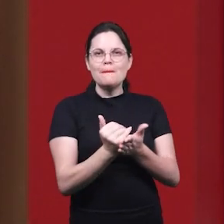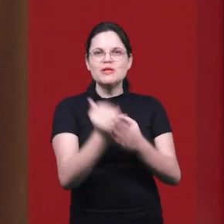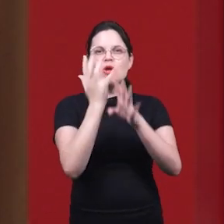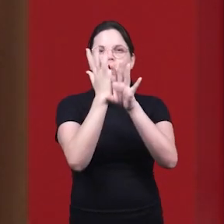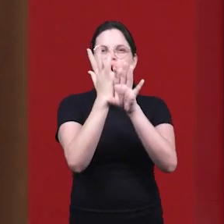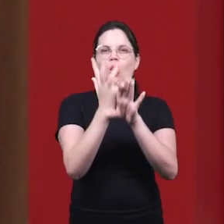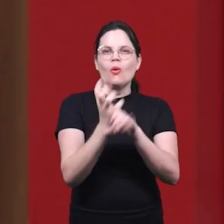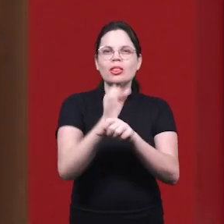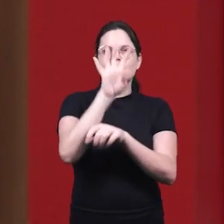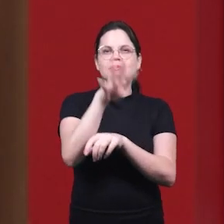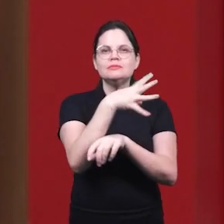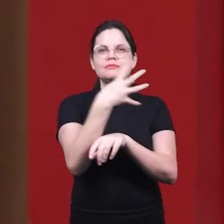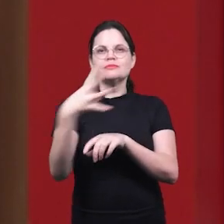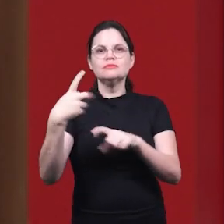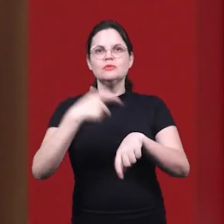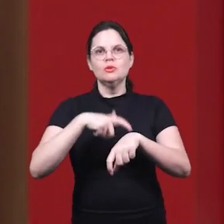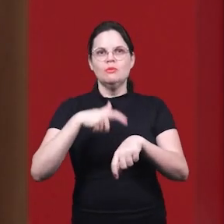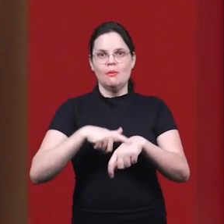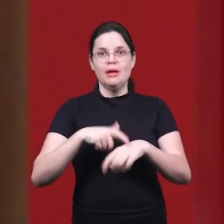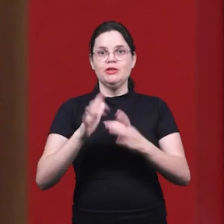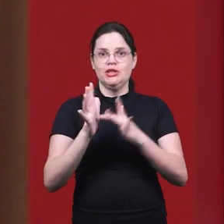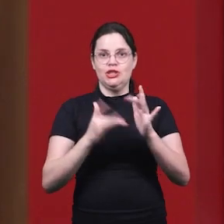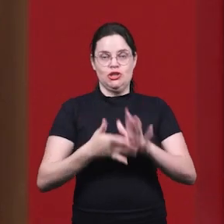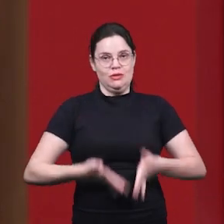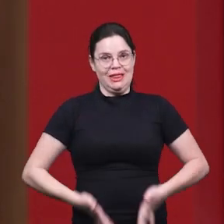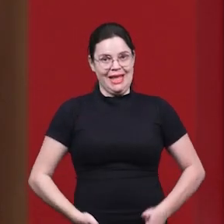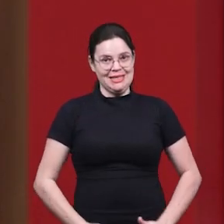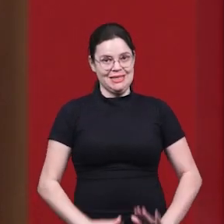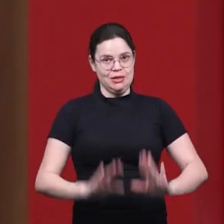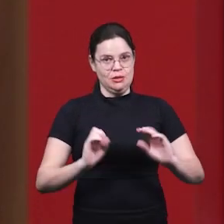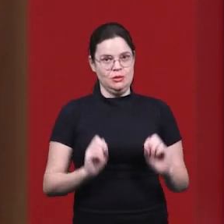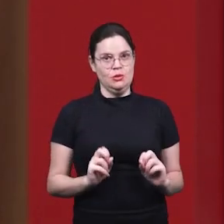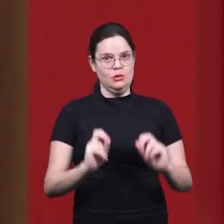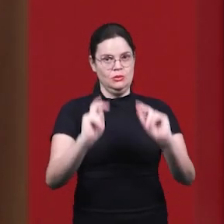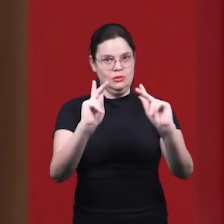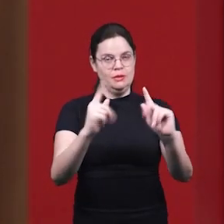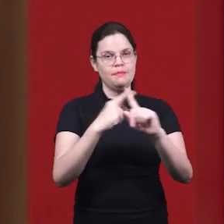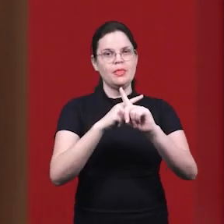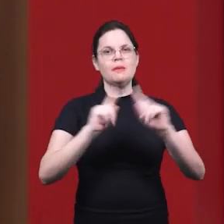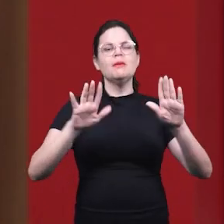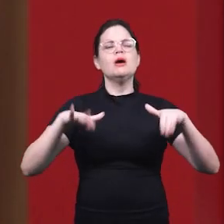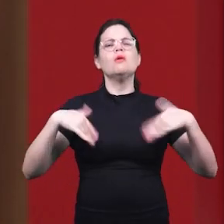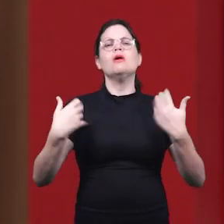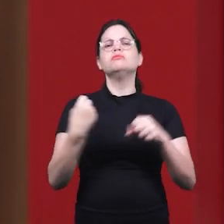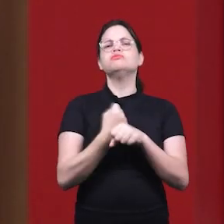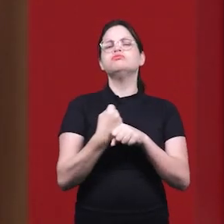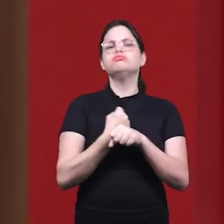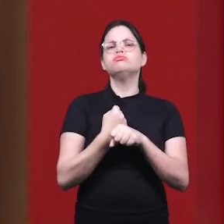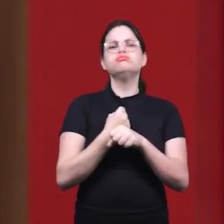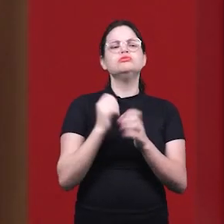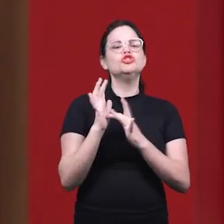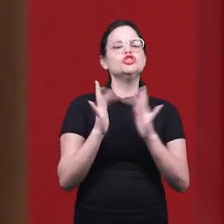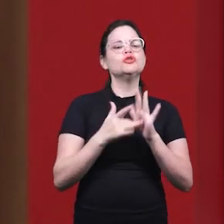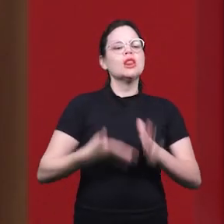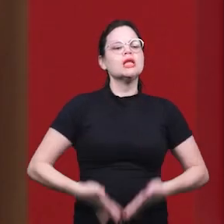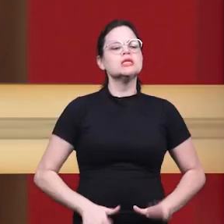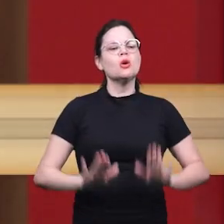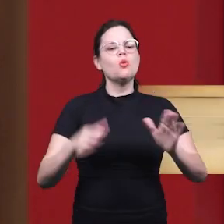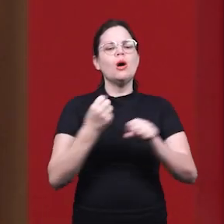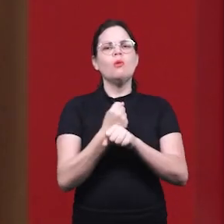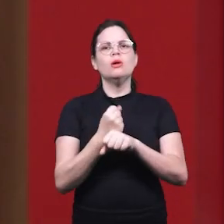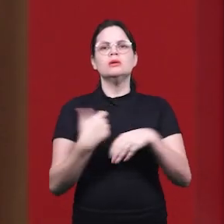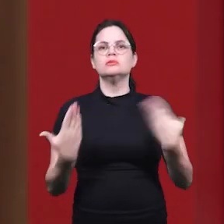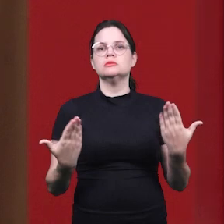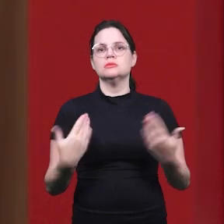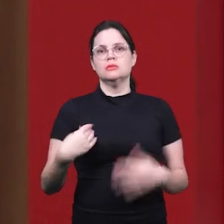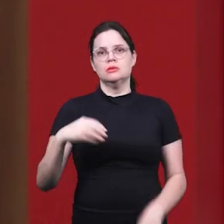começou a contar a partir do nascimento de Jesus. Aí se eu perguntar, em que ano Jesus nasceu? Logicamente seria no